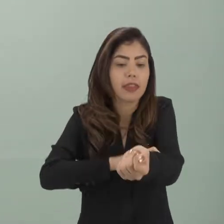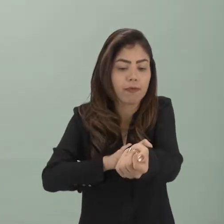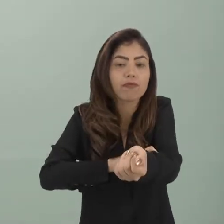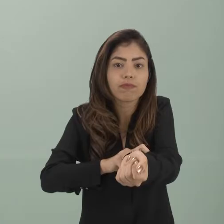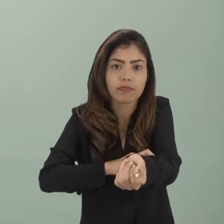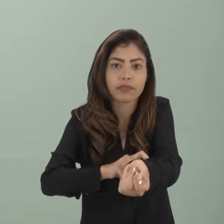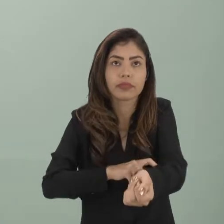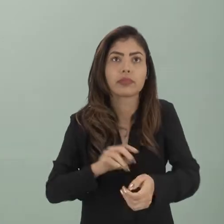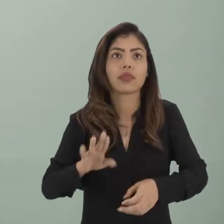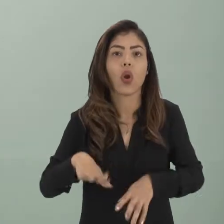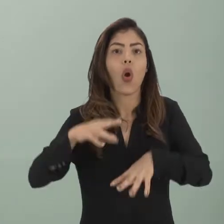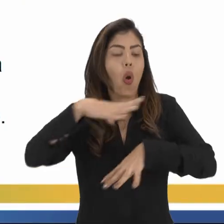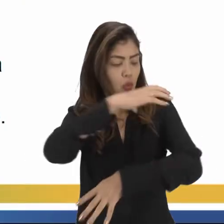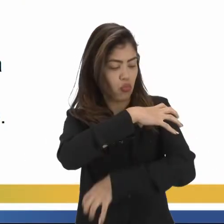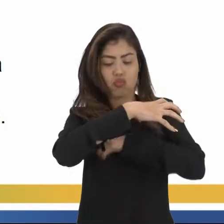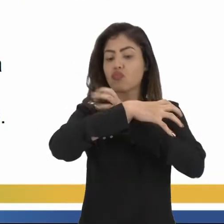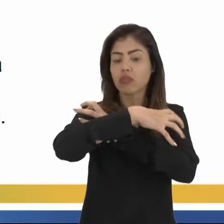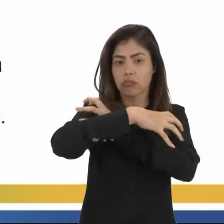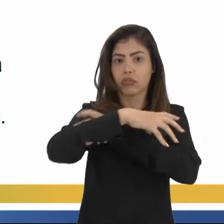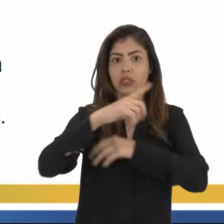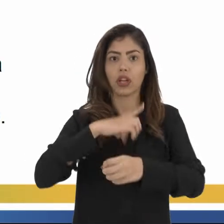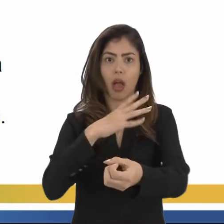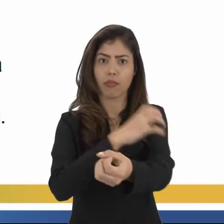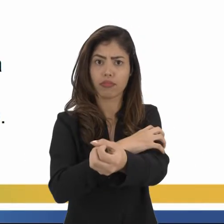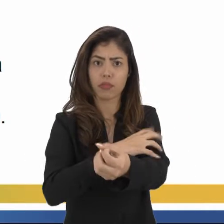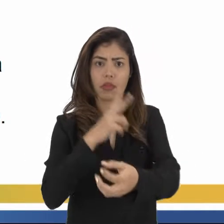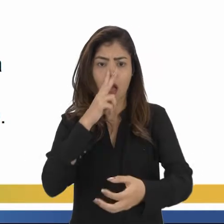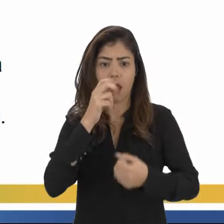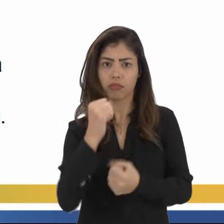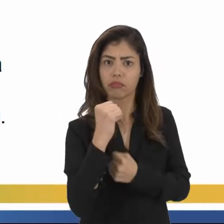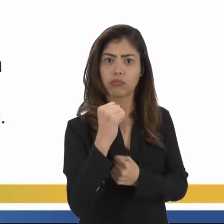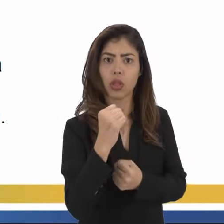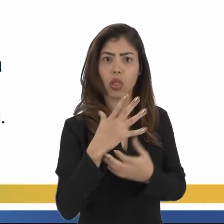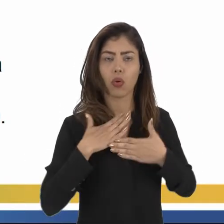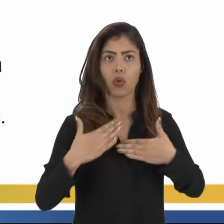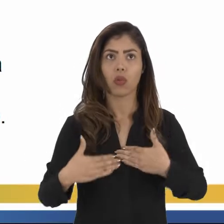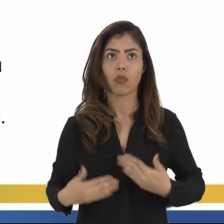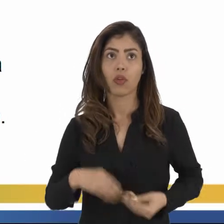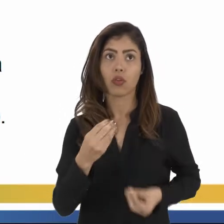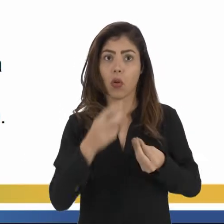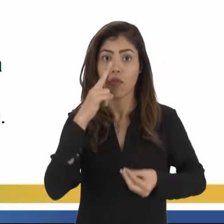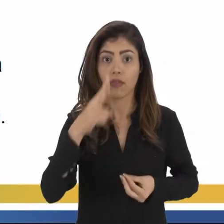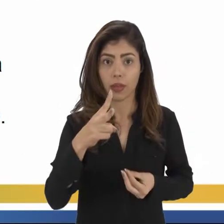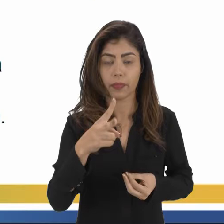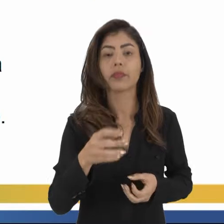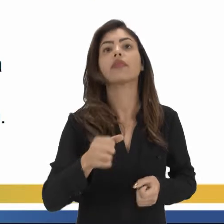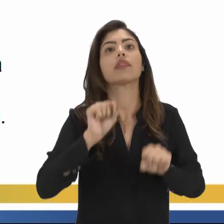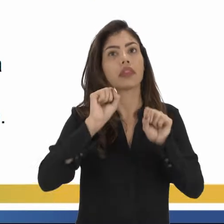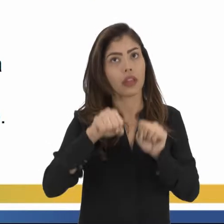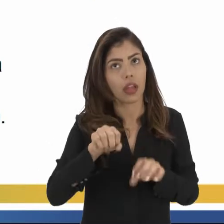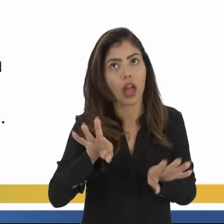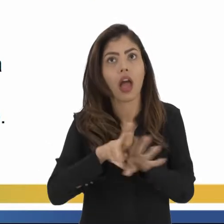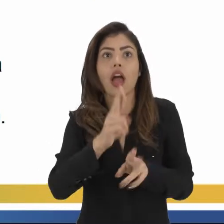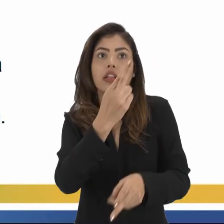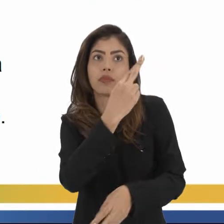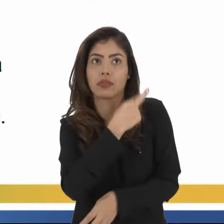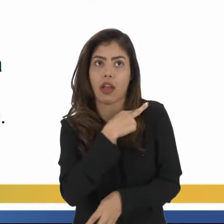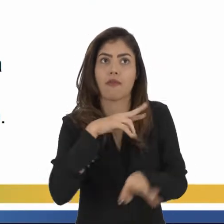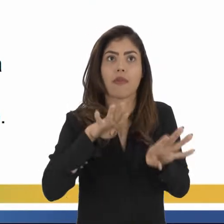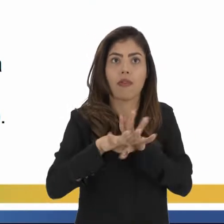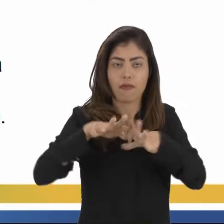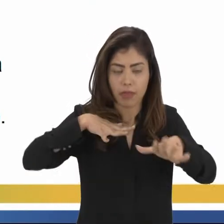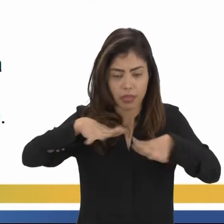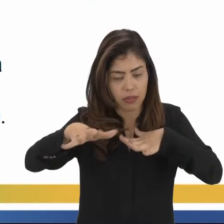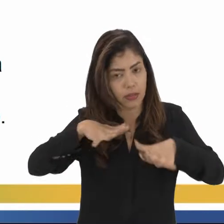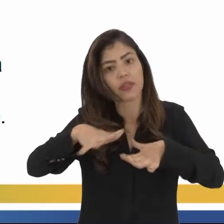nervoso. Os músculos auxiliam na sustentação do corpo e, como nós já vimos, são responsáveis